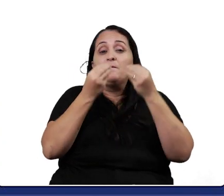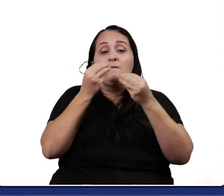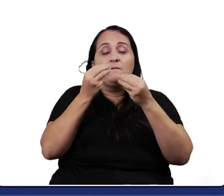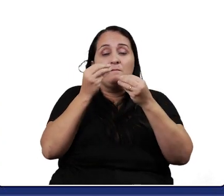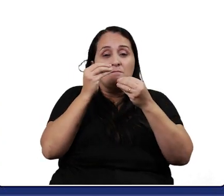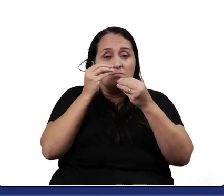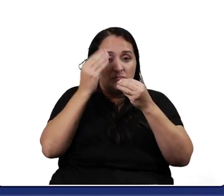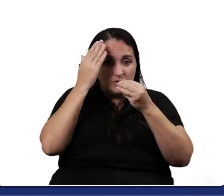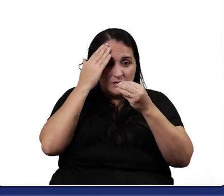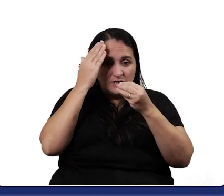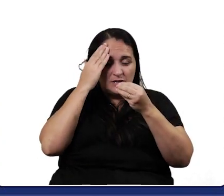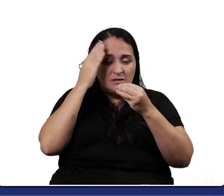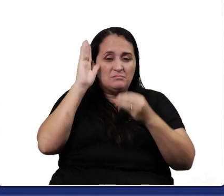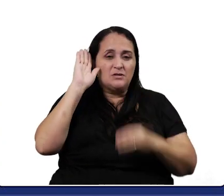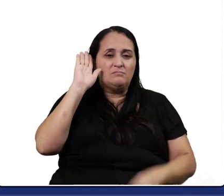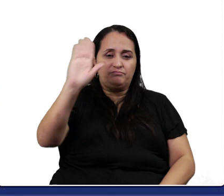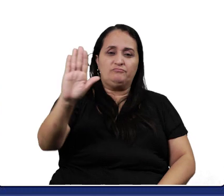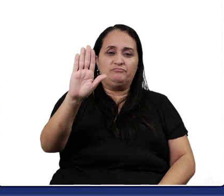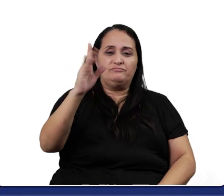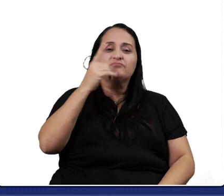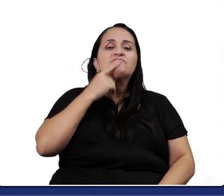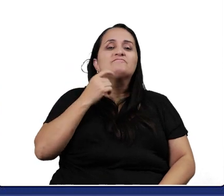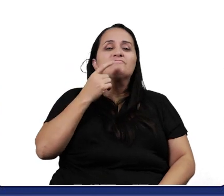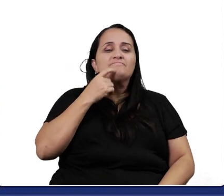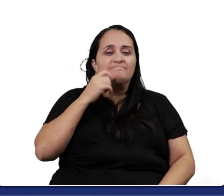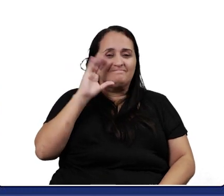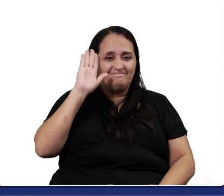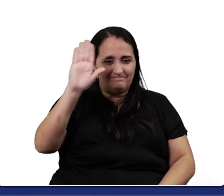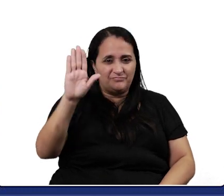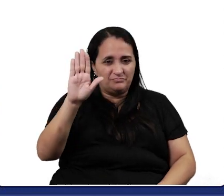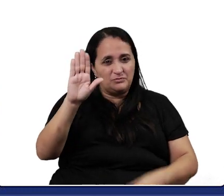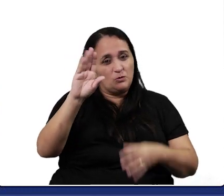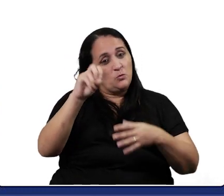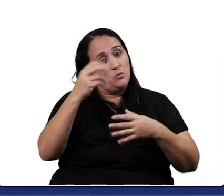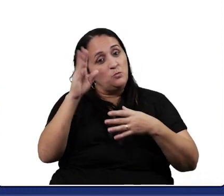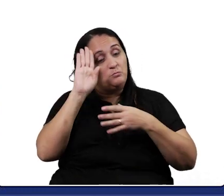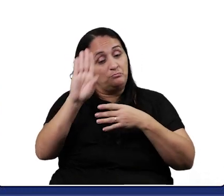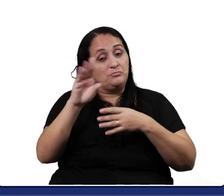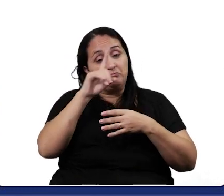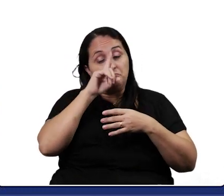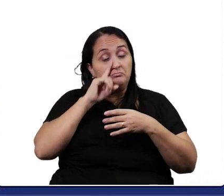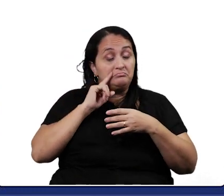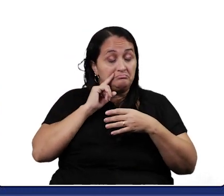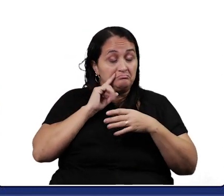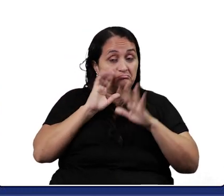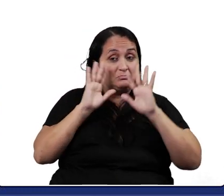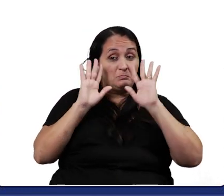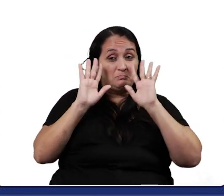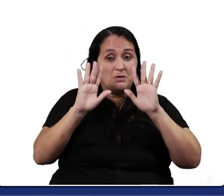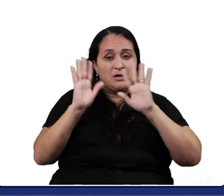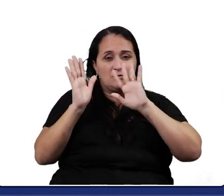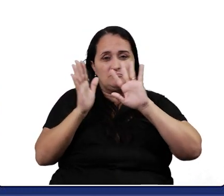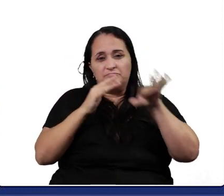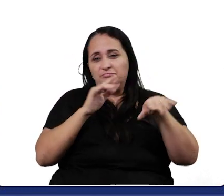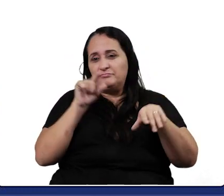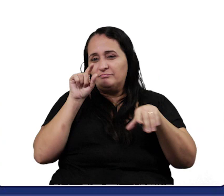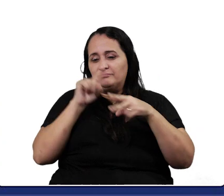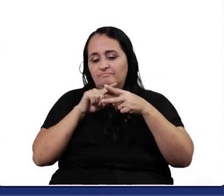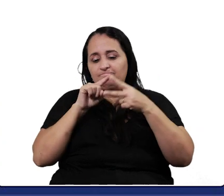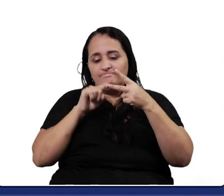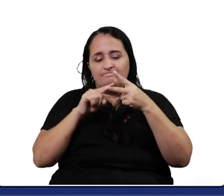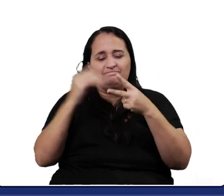orientação e acabou derrotando o alemão para conquistar a medalha de ouro. Os